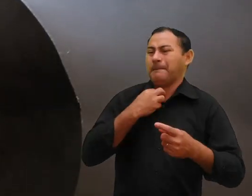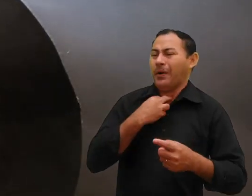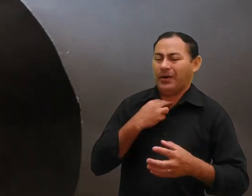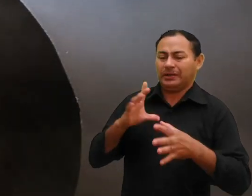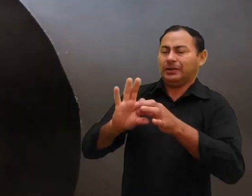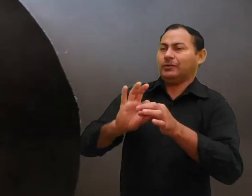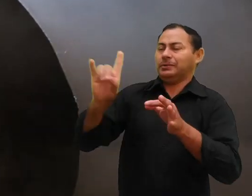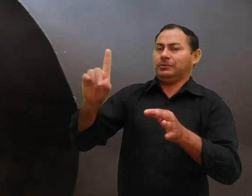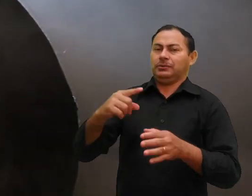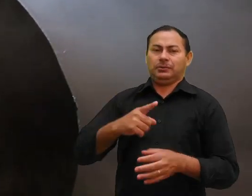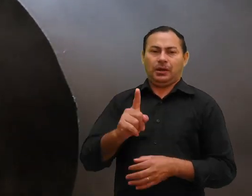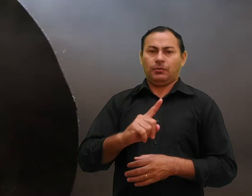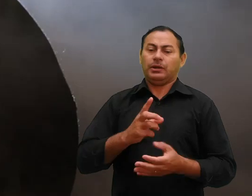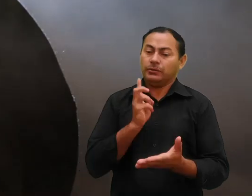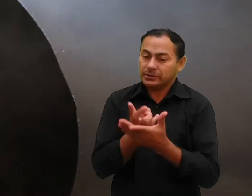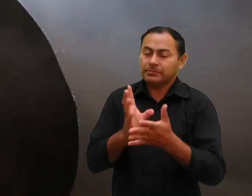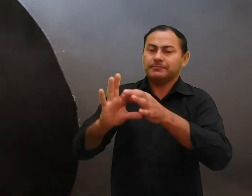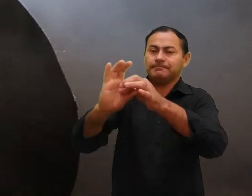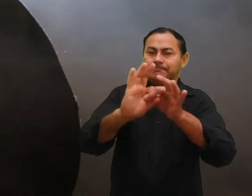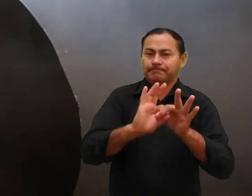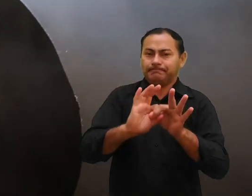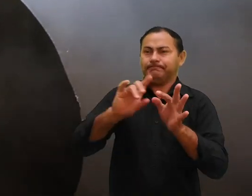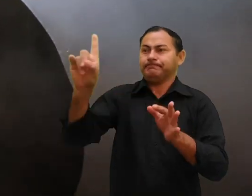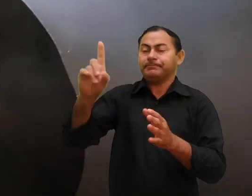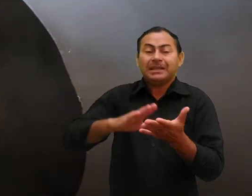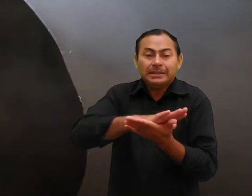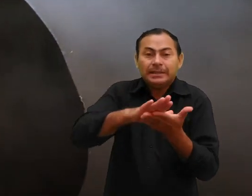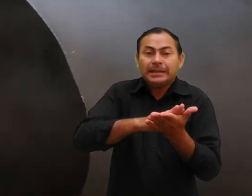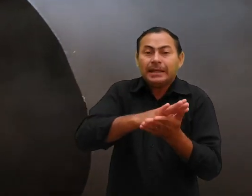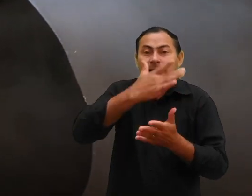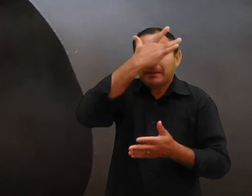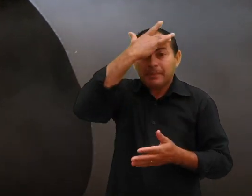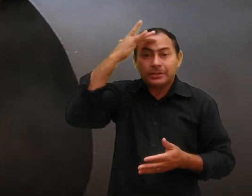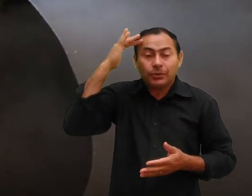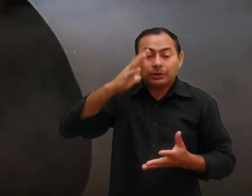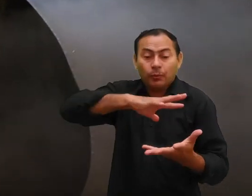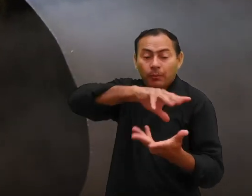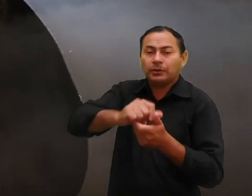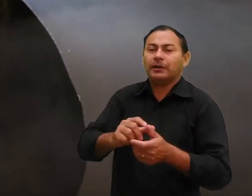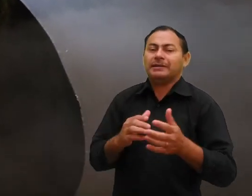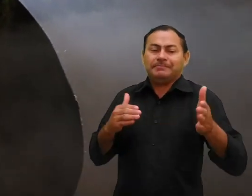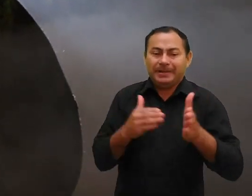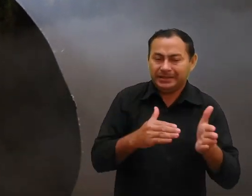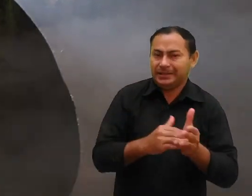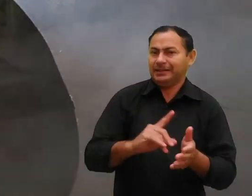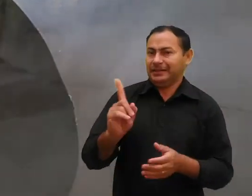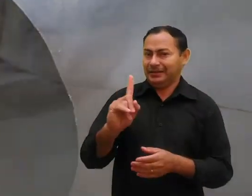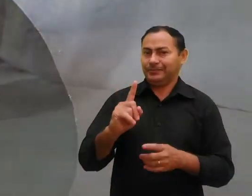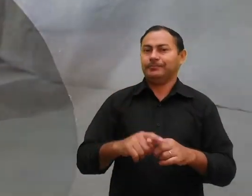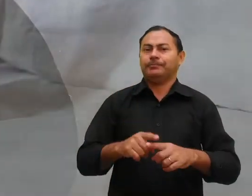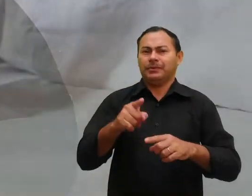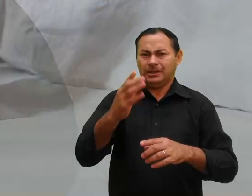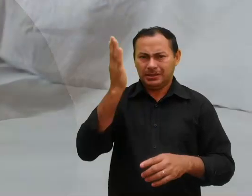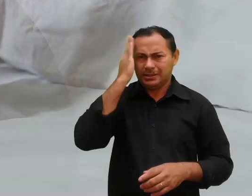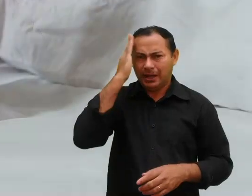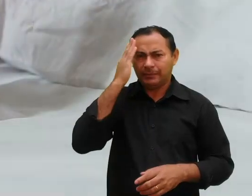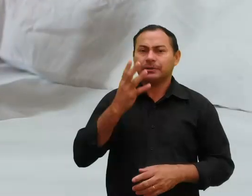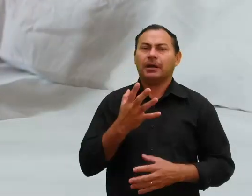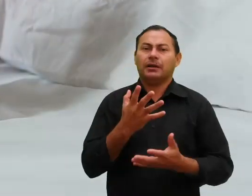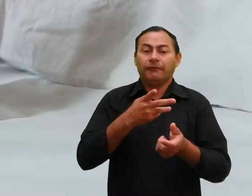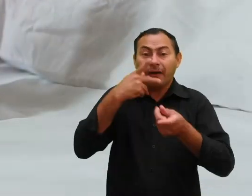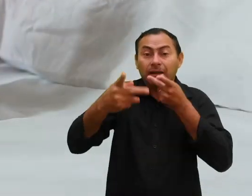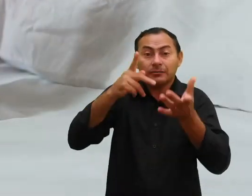de ter comunhão com o meu Deus. Ninguém no mundo vai me impedir. Sabe, dessa forma você